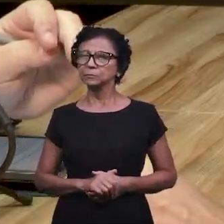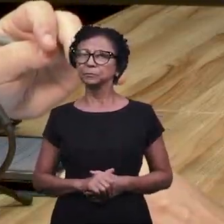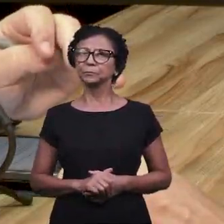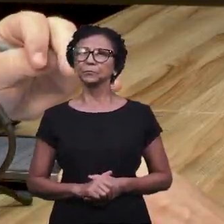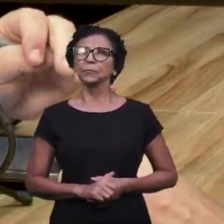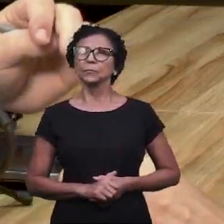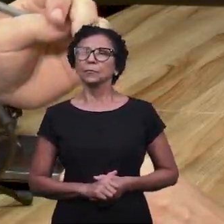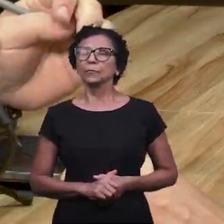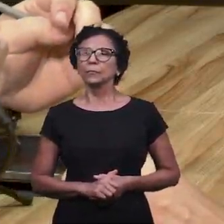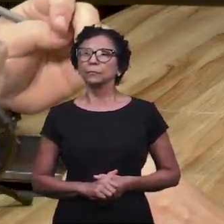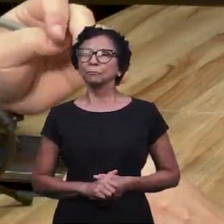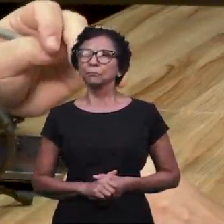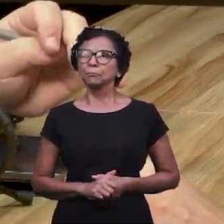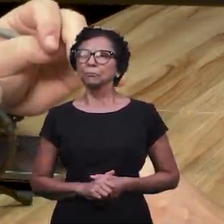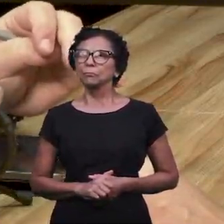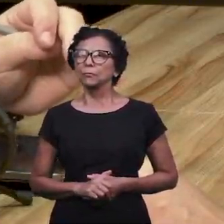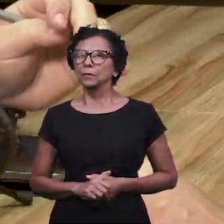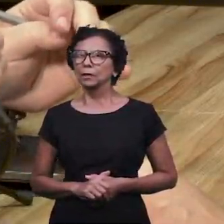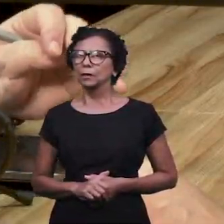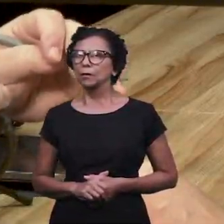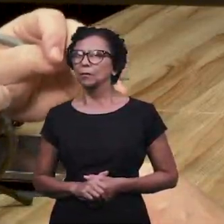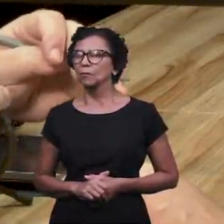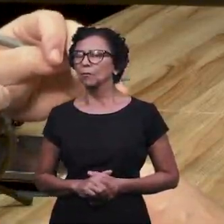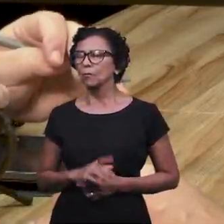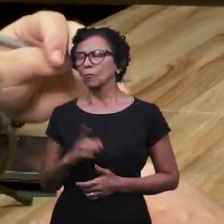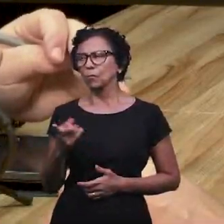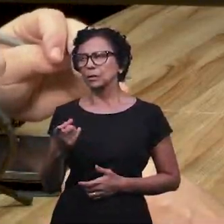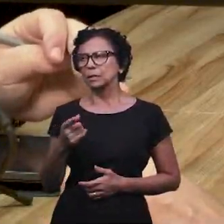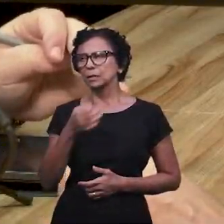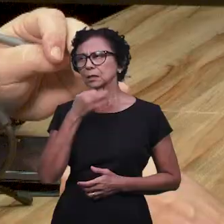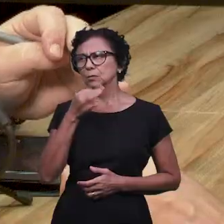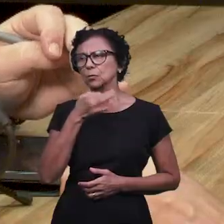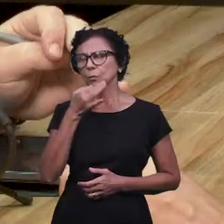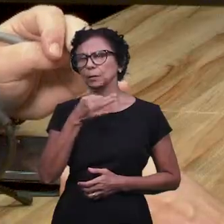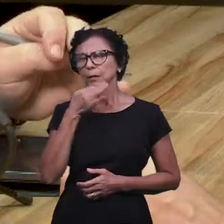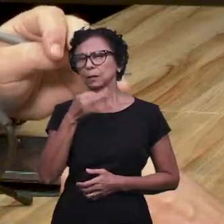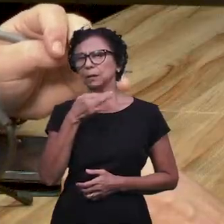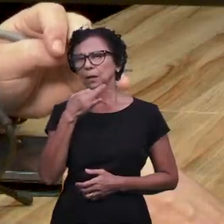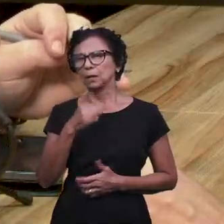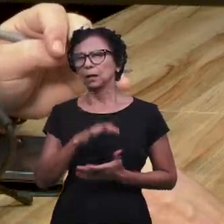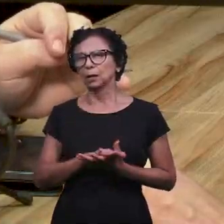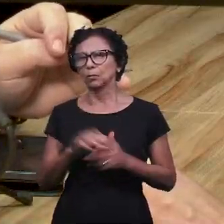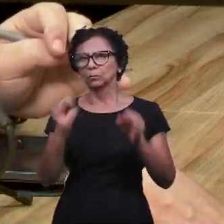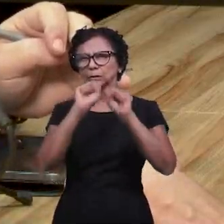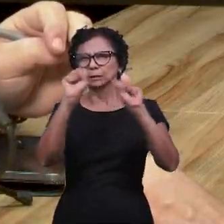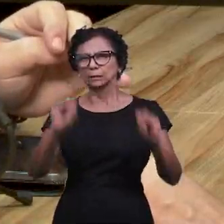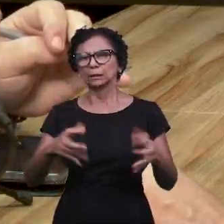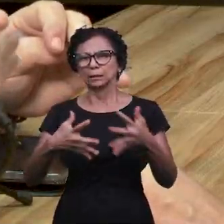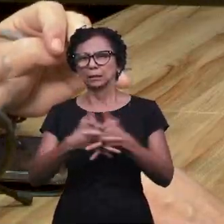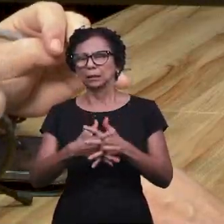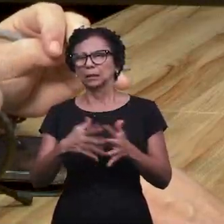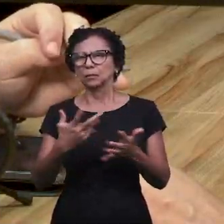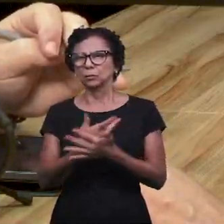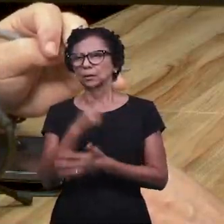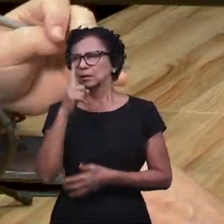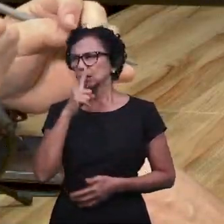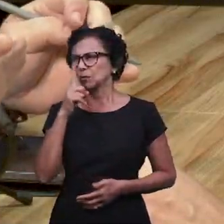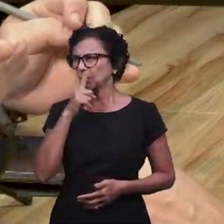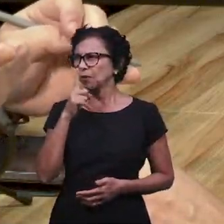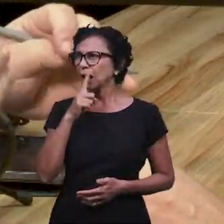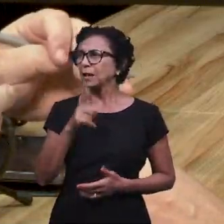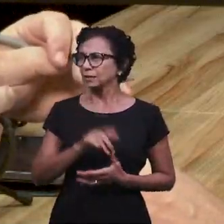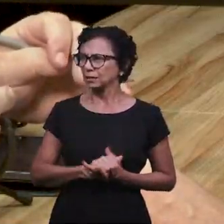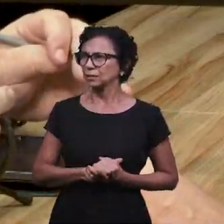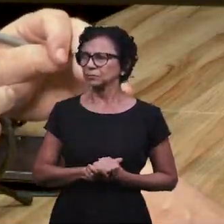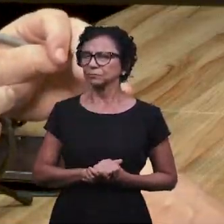assim, que houve uma falha de compliance, algo assim que né, seja público, as pessoas já tenham tomado ciência e que serviria